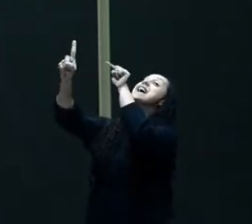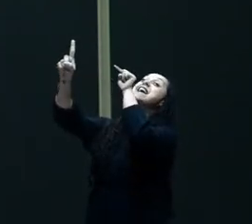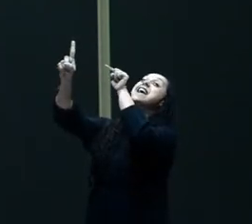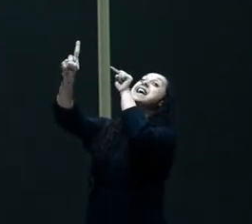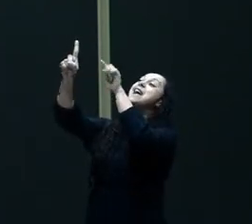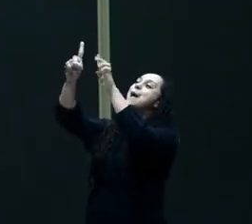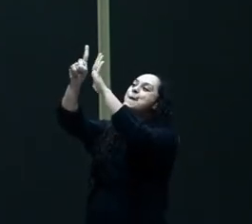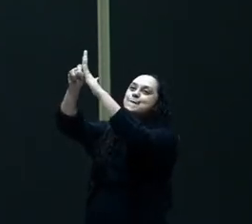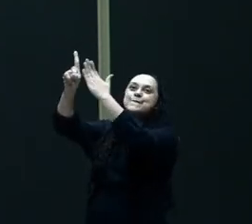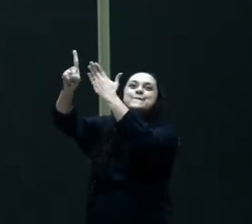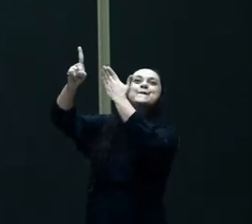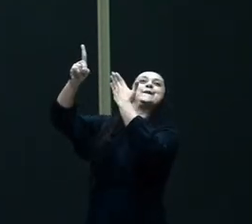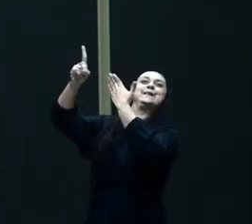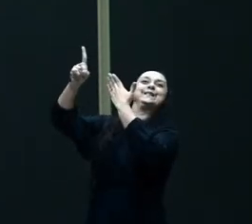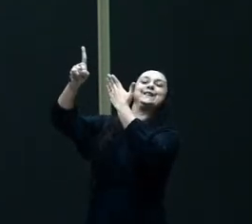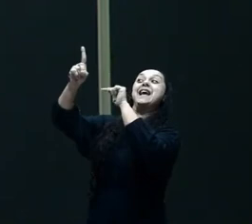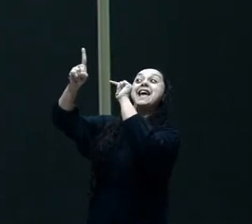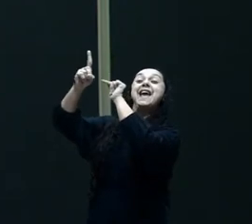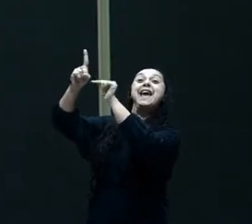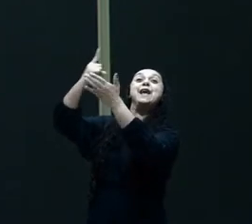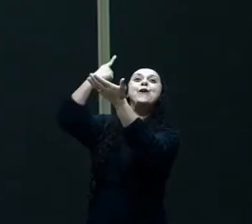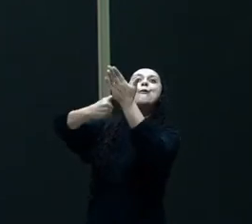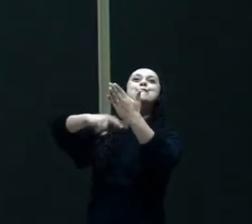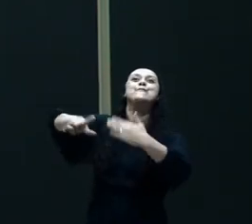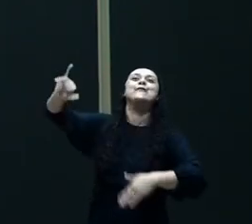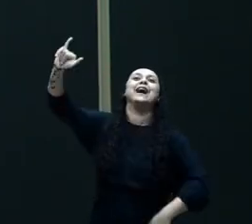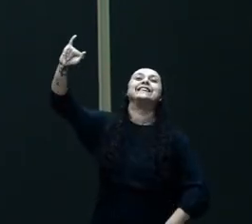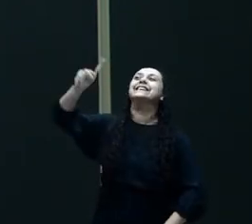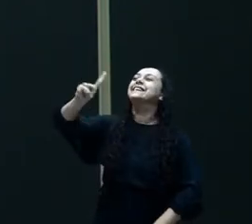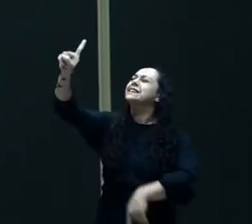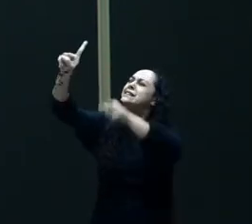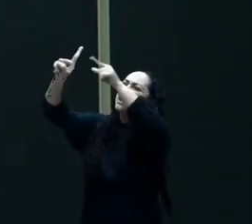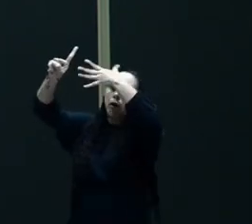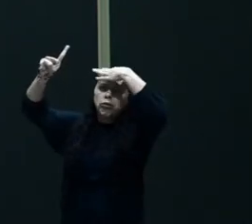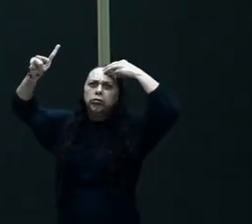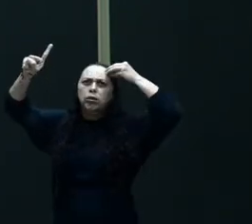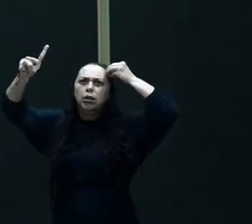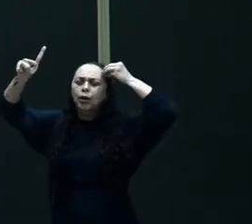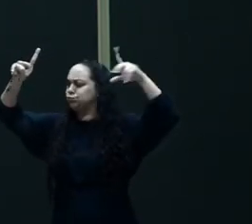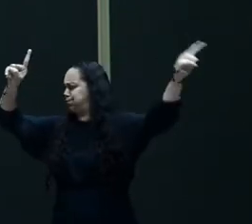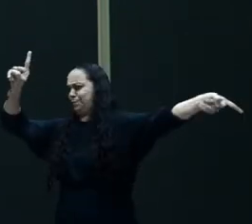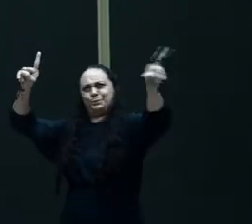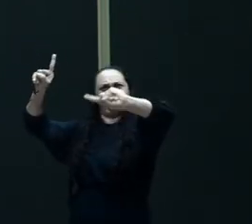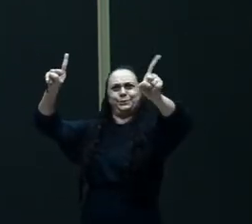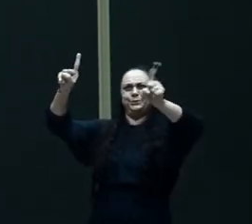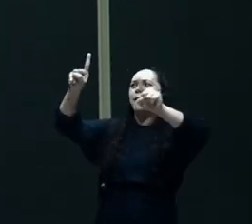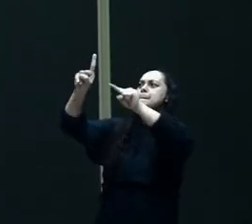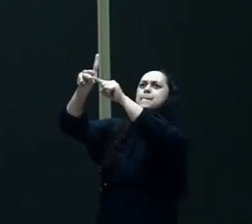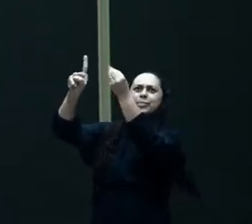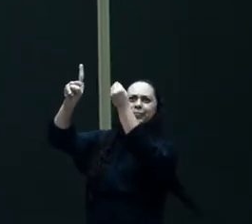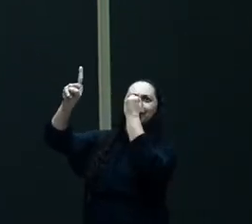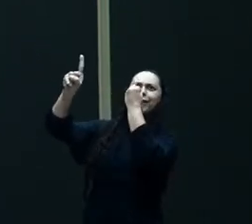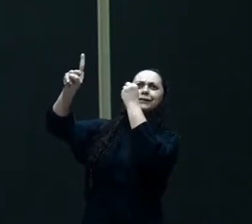você esse Deus é Fiel ele não esqueceu volta atrás ele não te abandonou não não